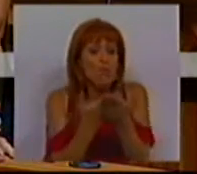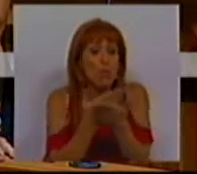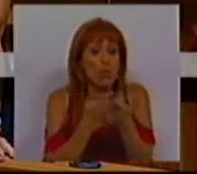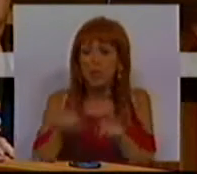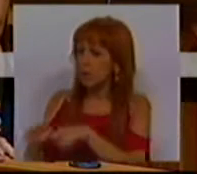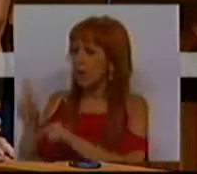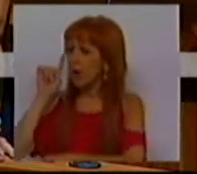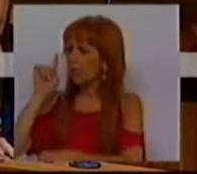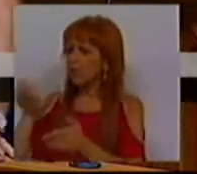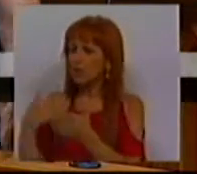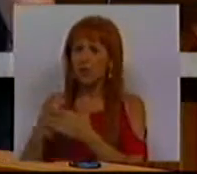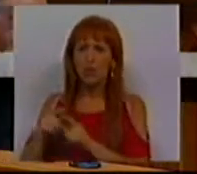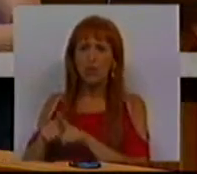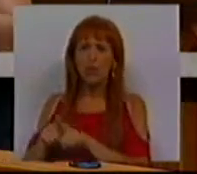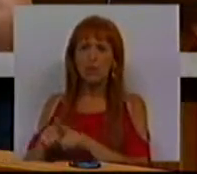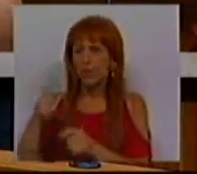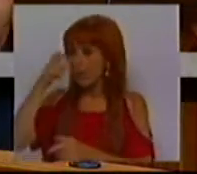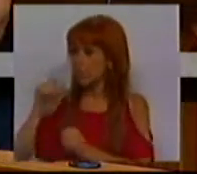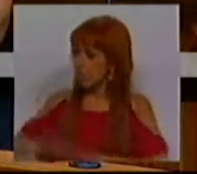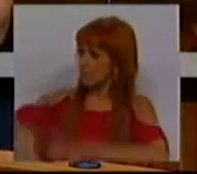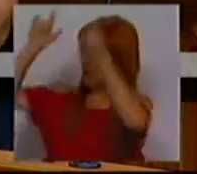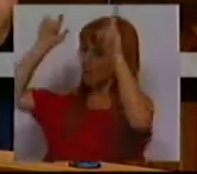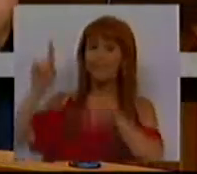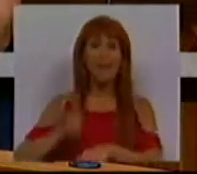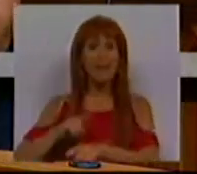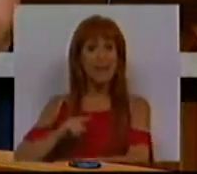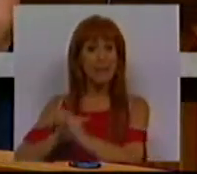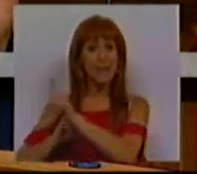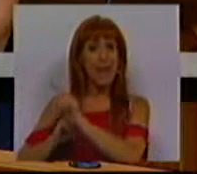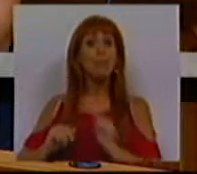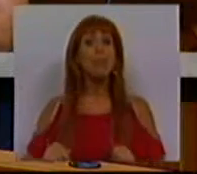economicistas, eram importantes para a construção do indivíduo. Foi nessa altura que se